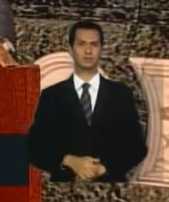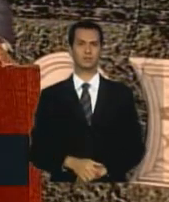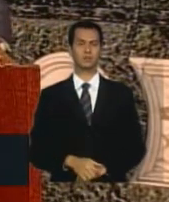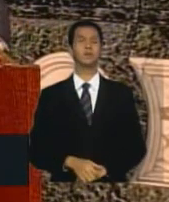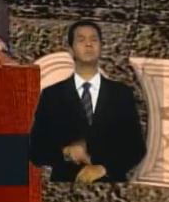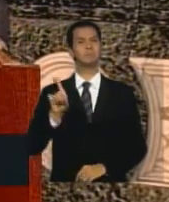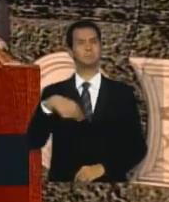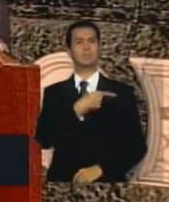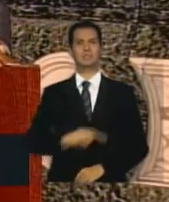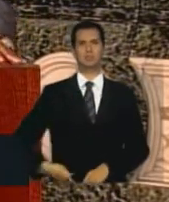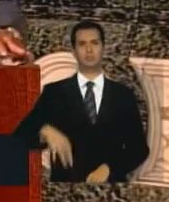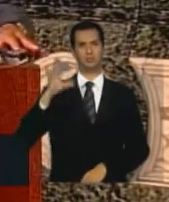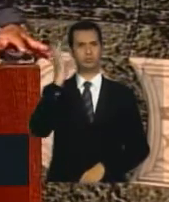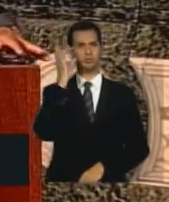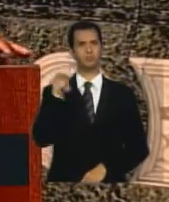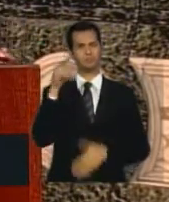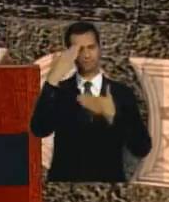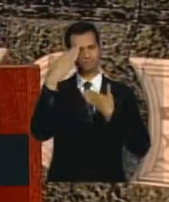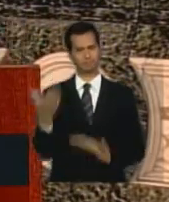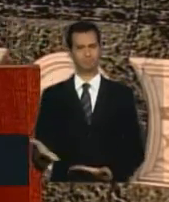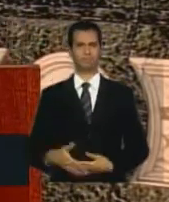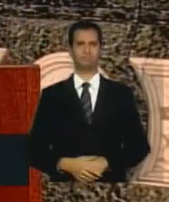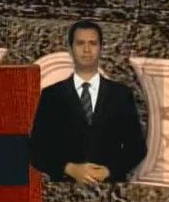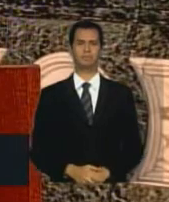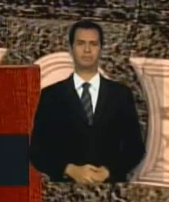à senhora.